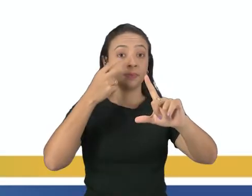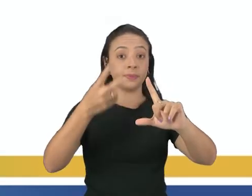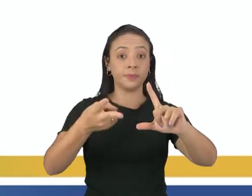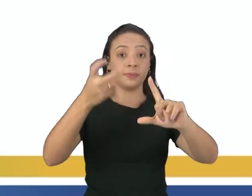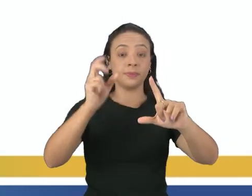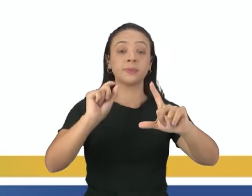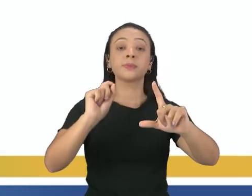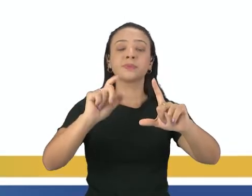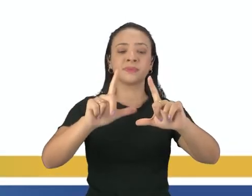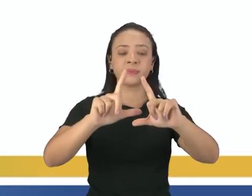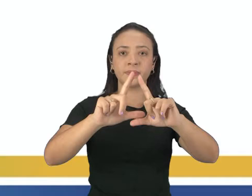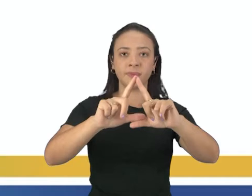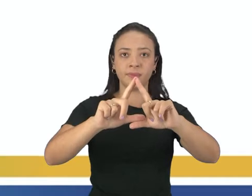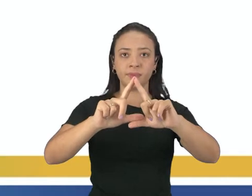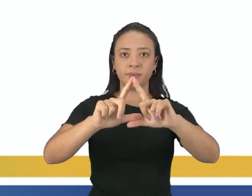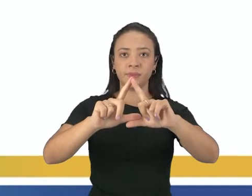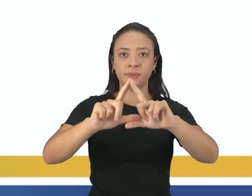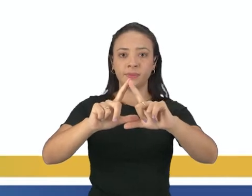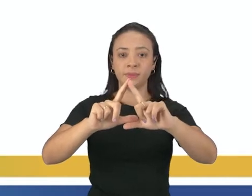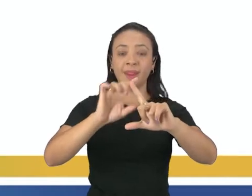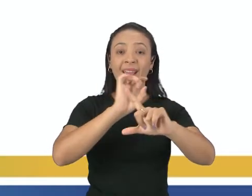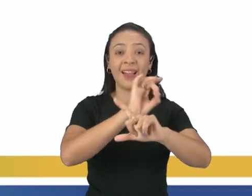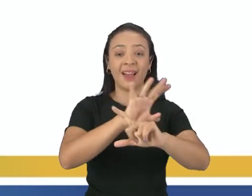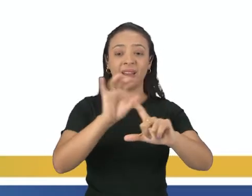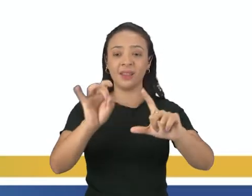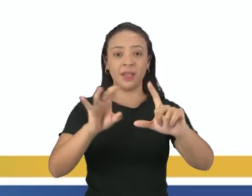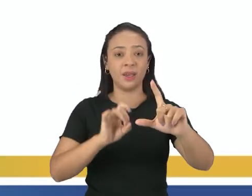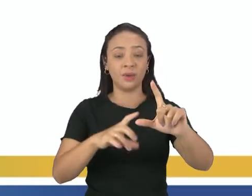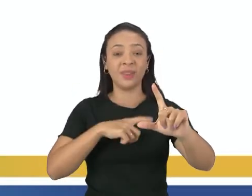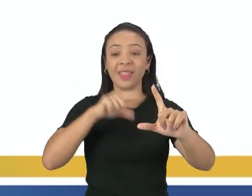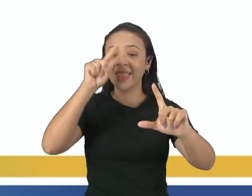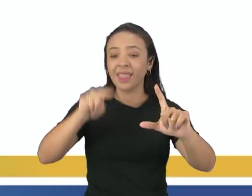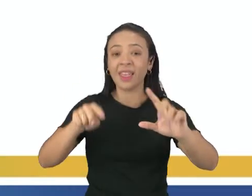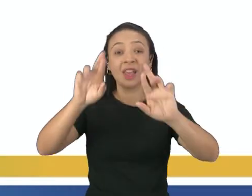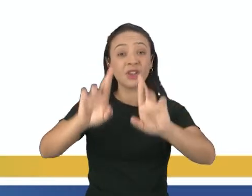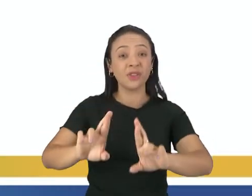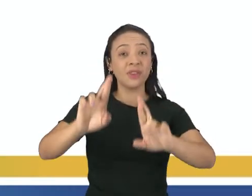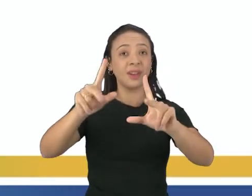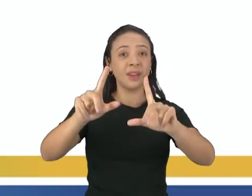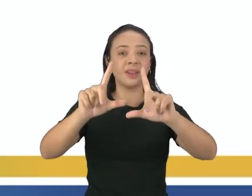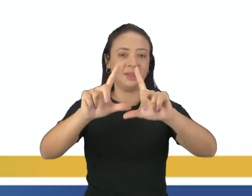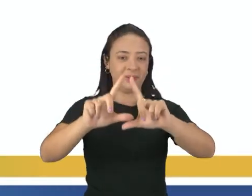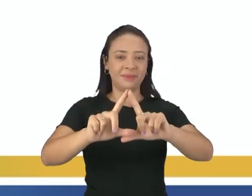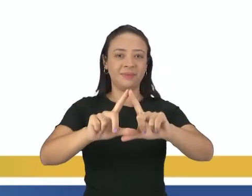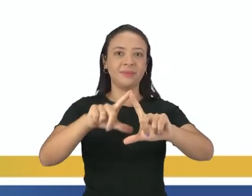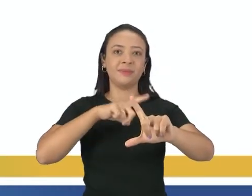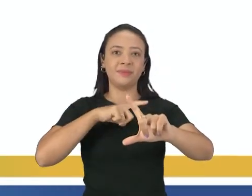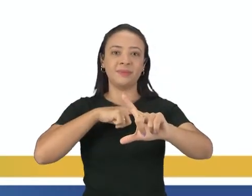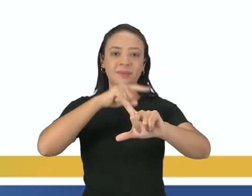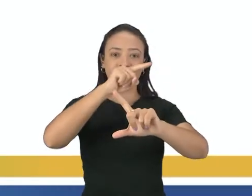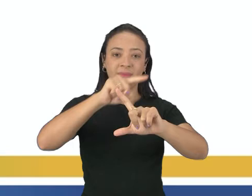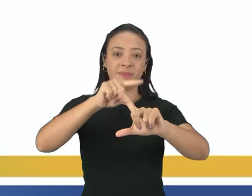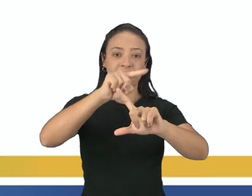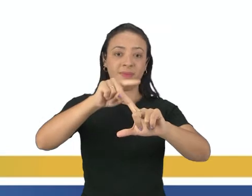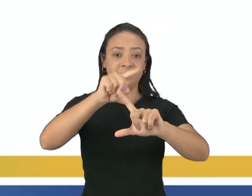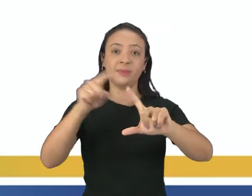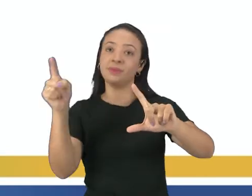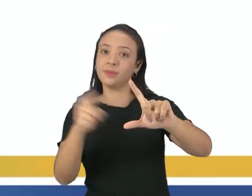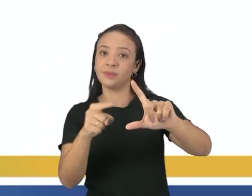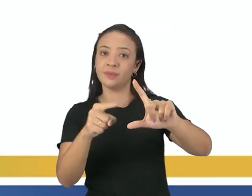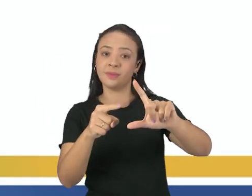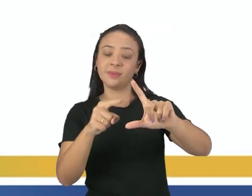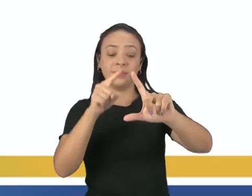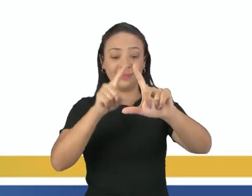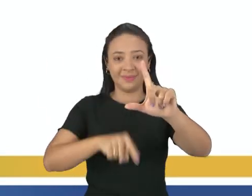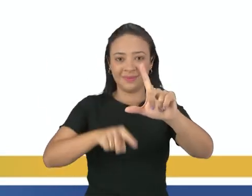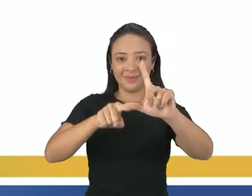observe que cada lado possui uma quantidade de traços diferente, né? Nós temos um lado com 1 traço, outro lado